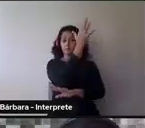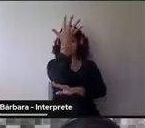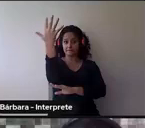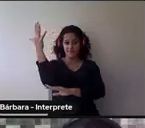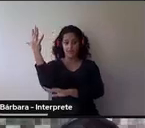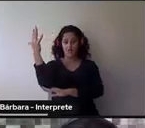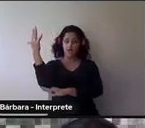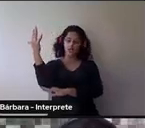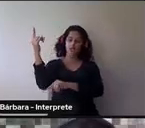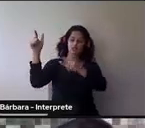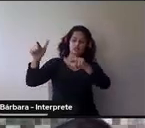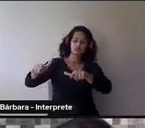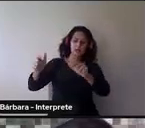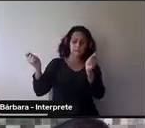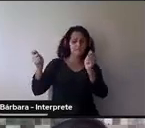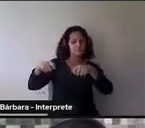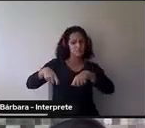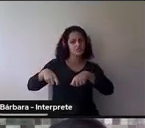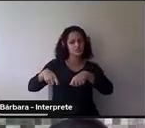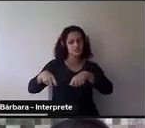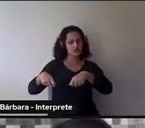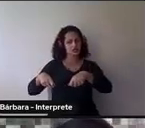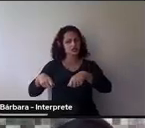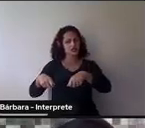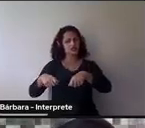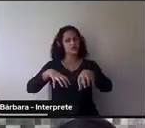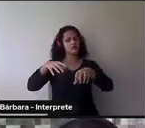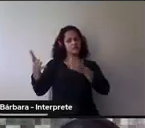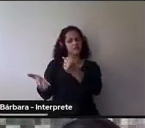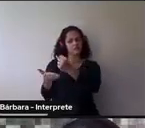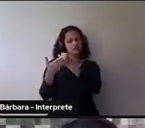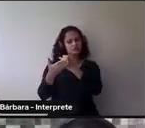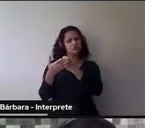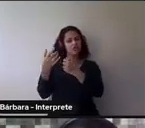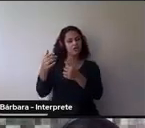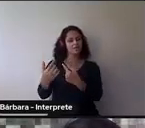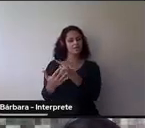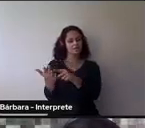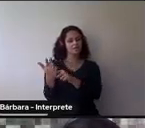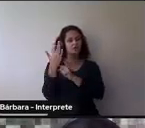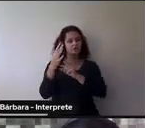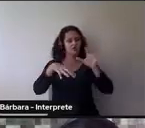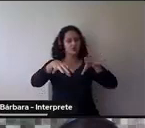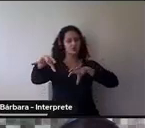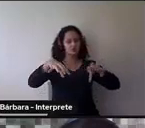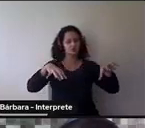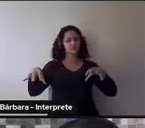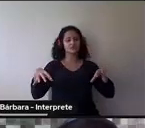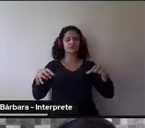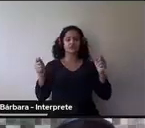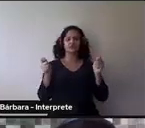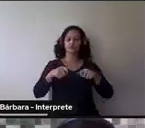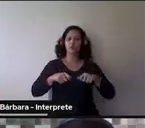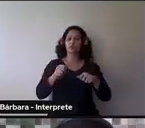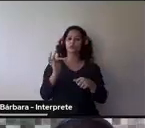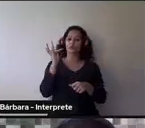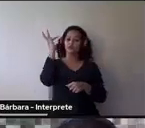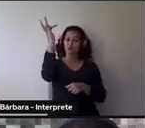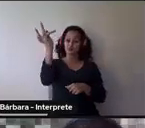possa nos dar uma base da distribuição desses organismos e que possa servir também para futuros planos de